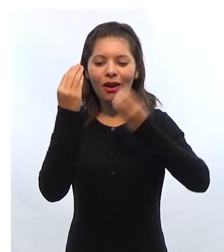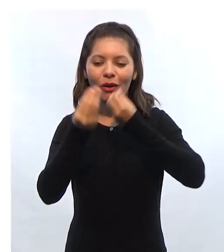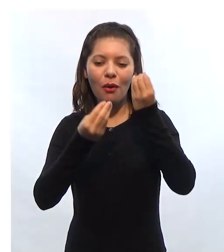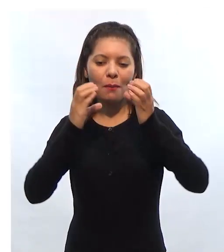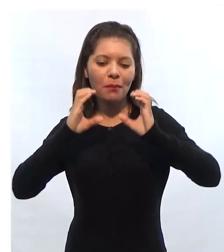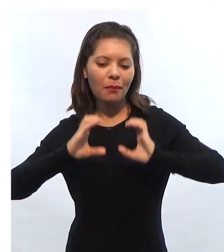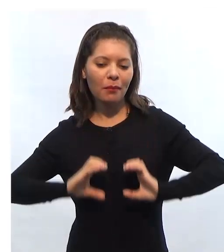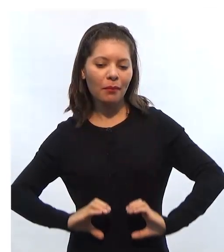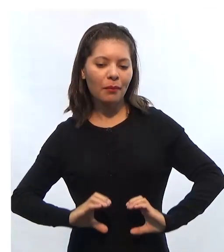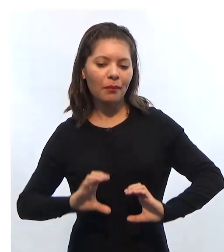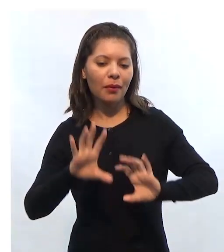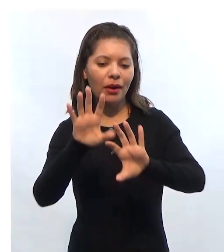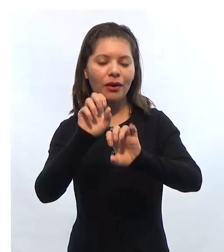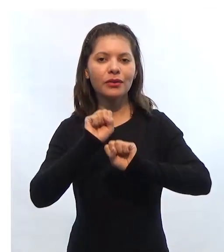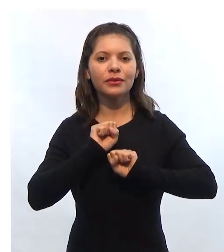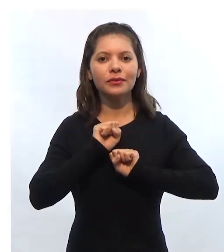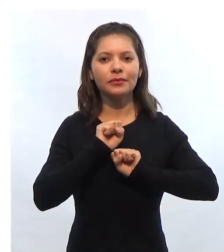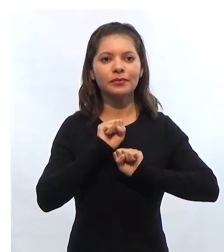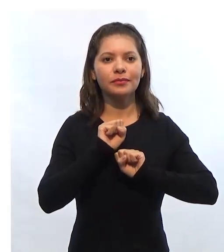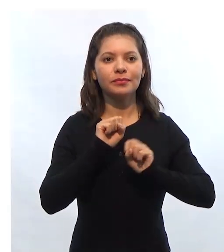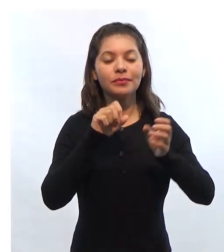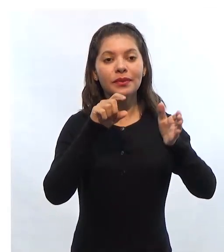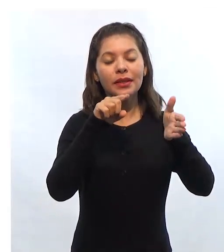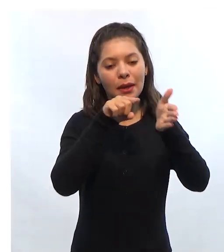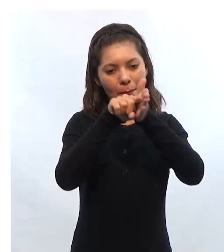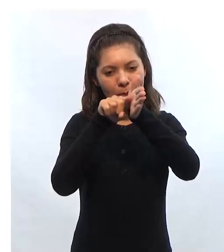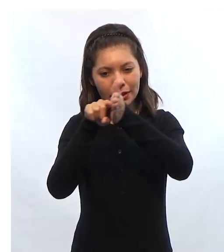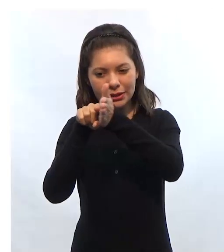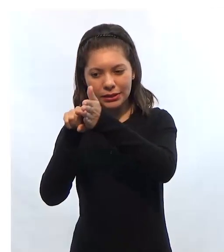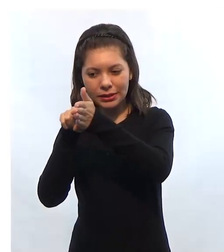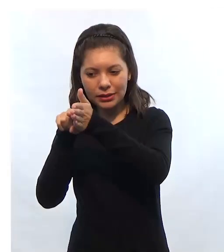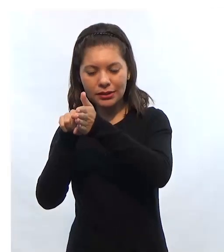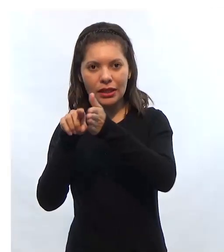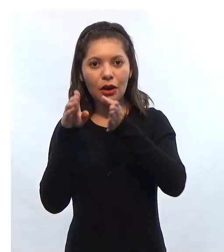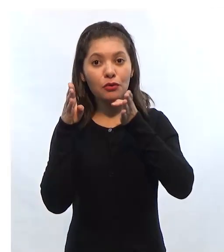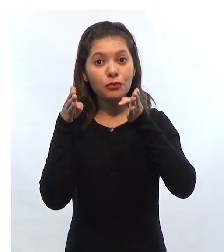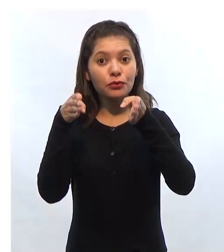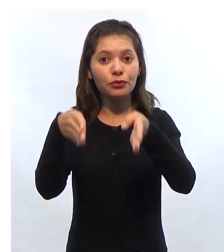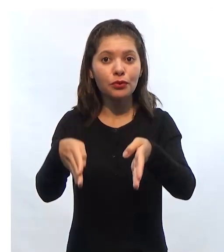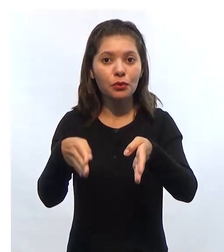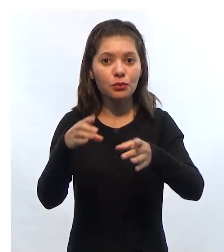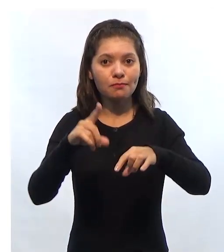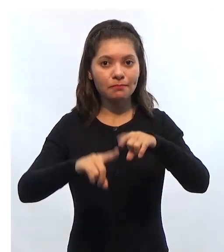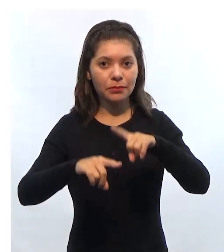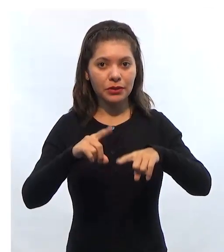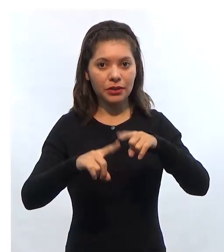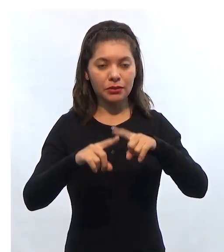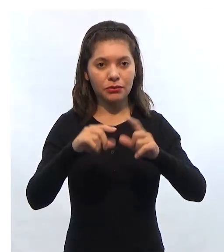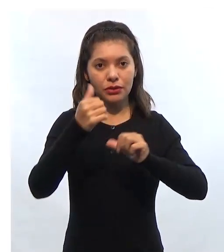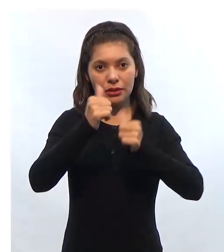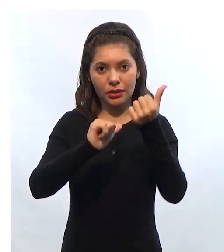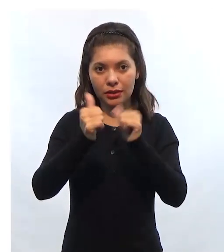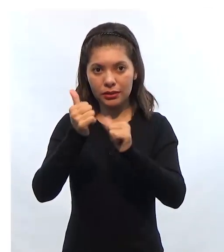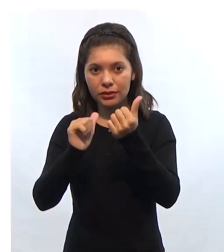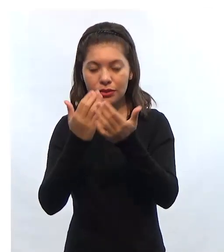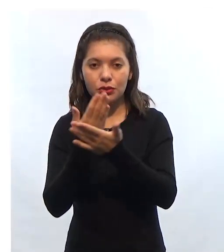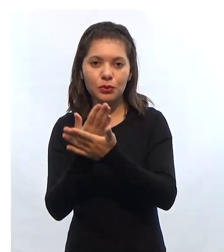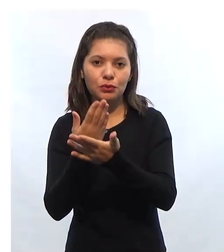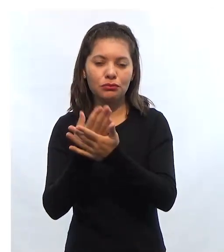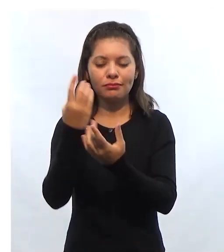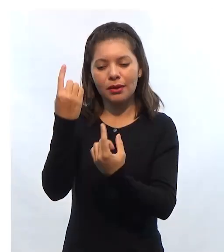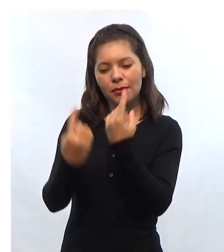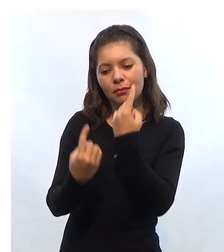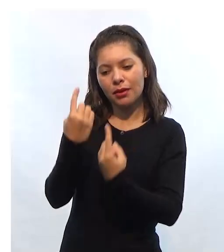comporta com relação ao consumo. E a pesquisa direta, que são pesquisas que investigam diretamente o objeto de análise do estudo,